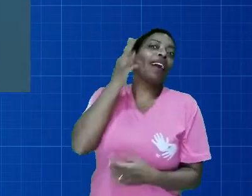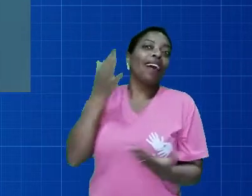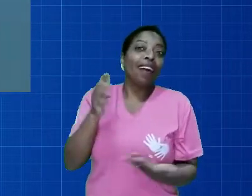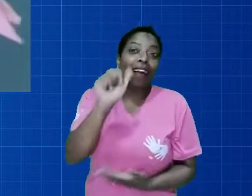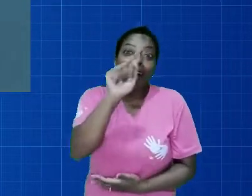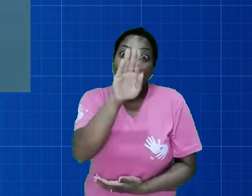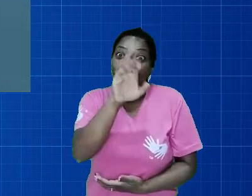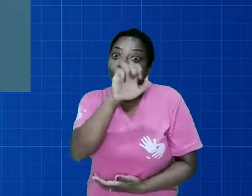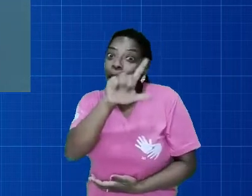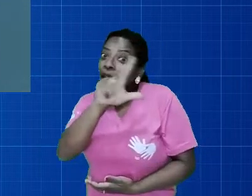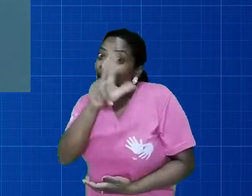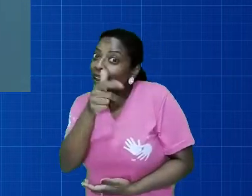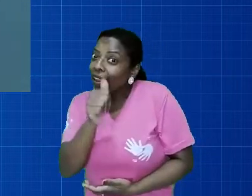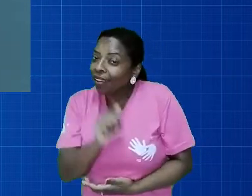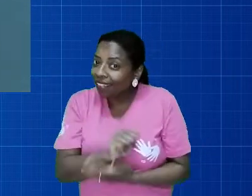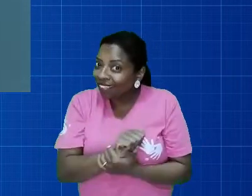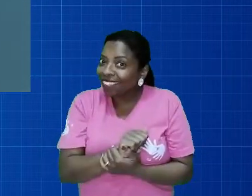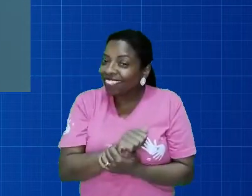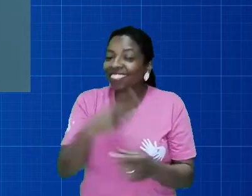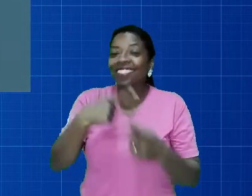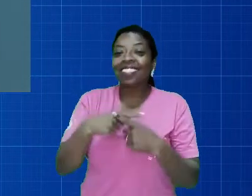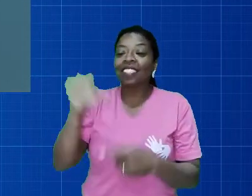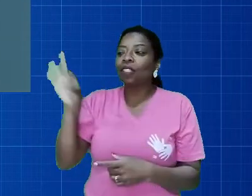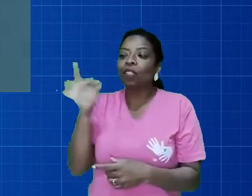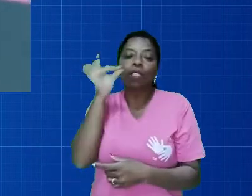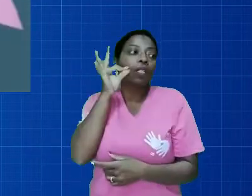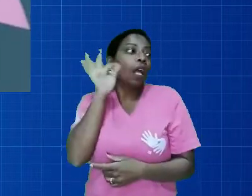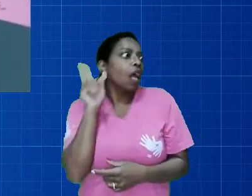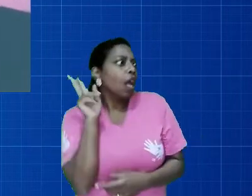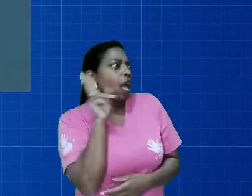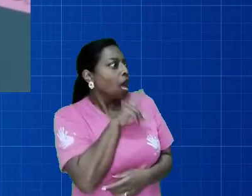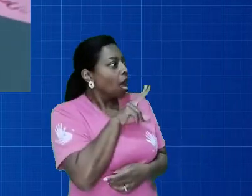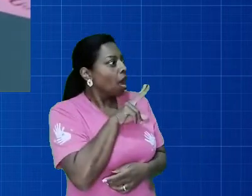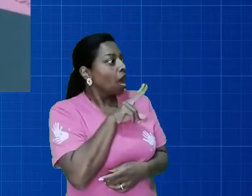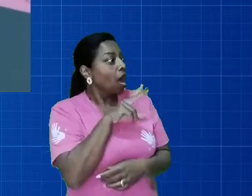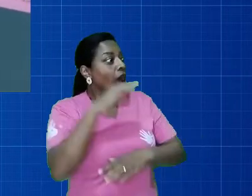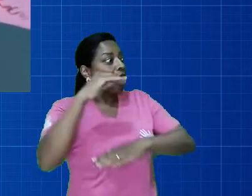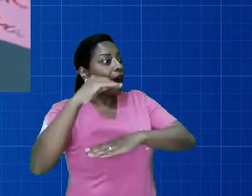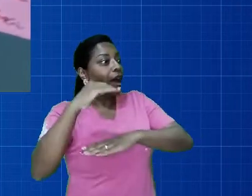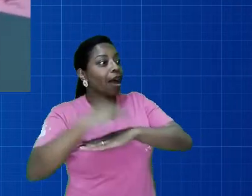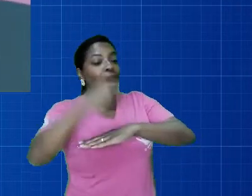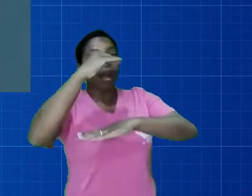abelha, que estava admirada com o coachar do...